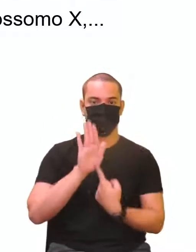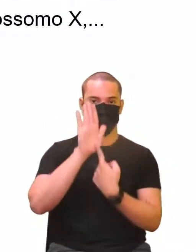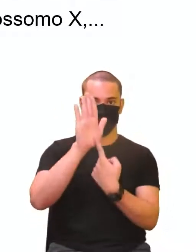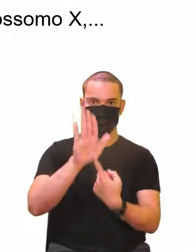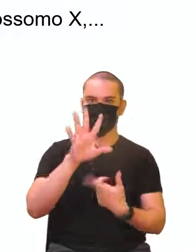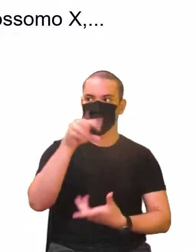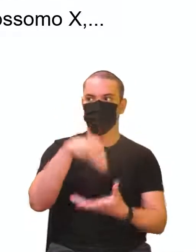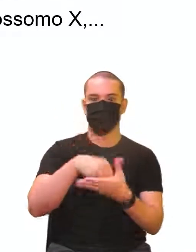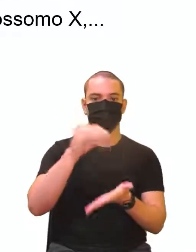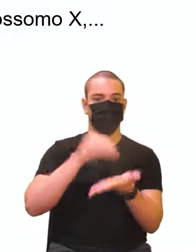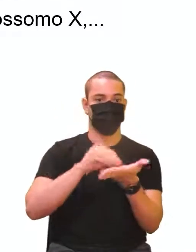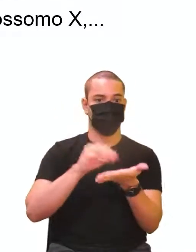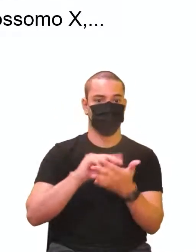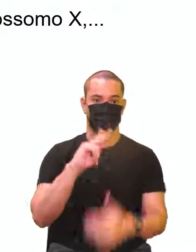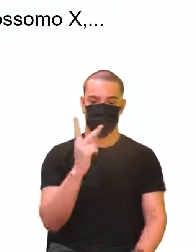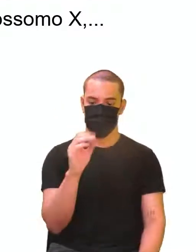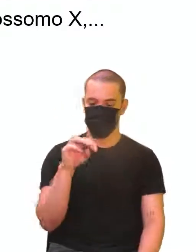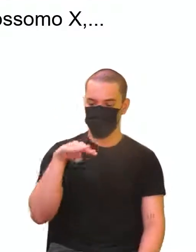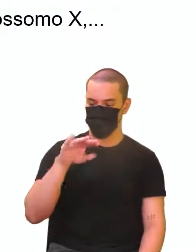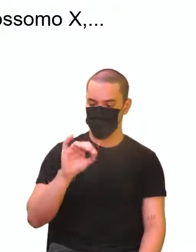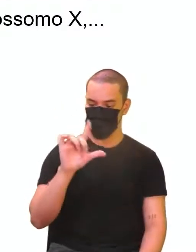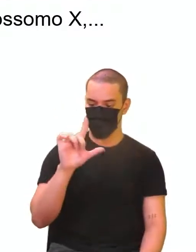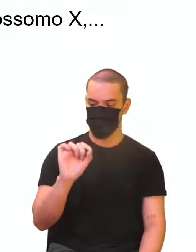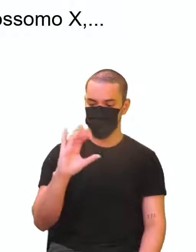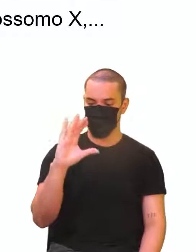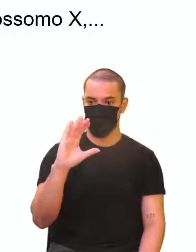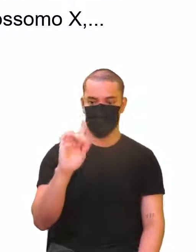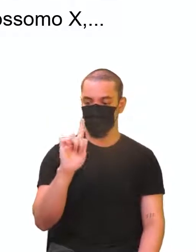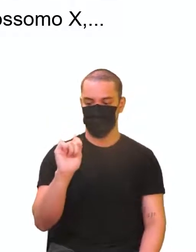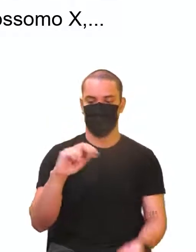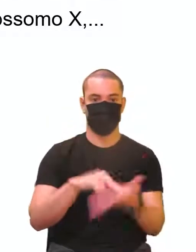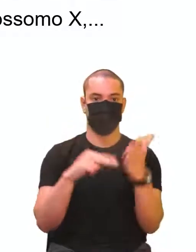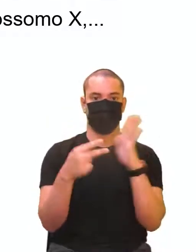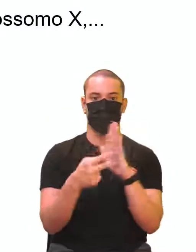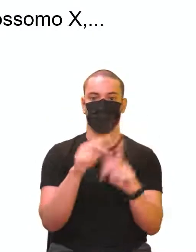região não homóloga do cromossomo X,